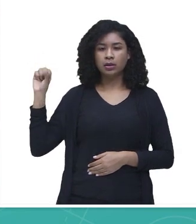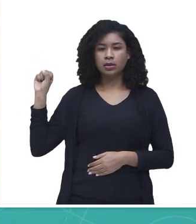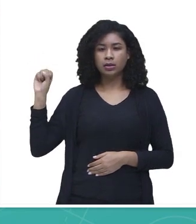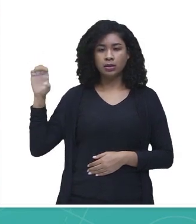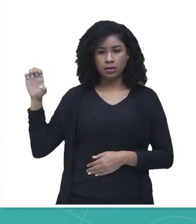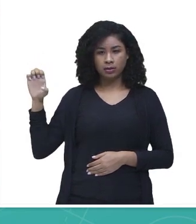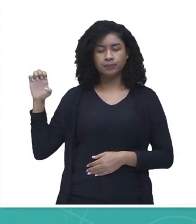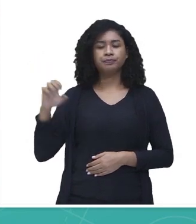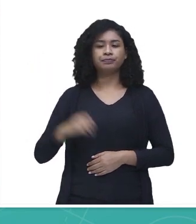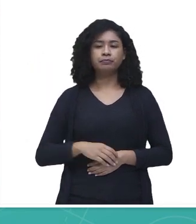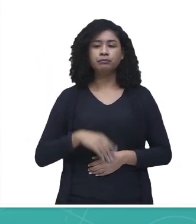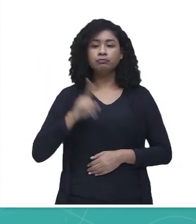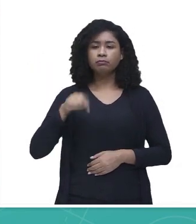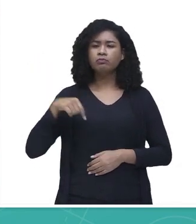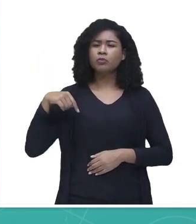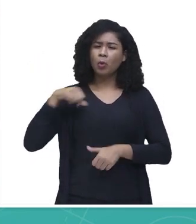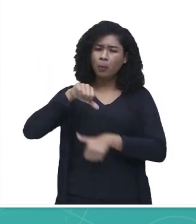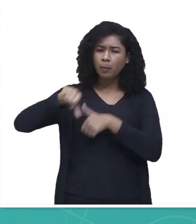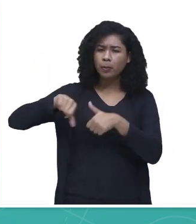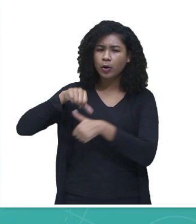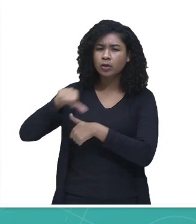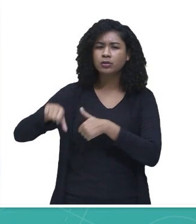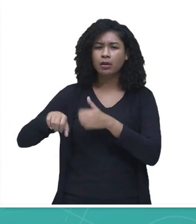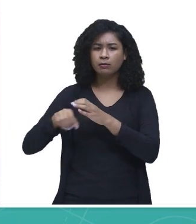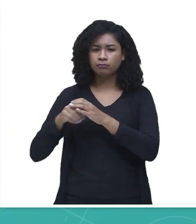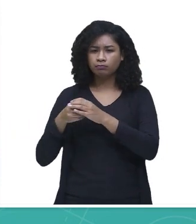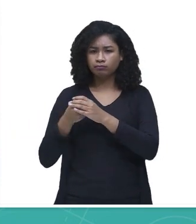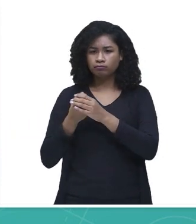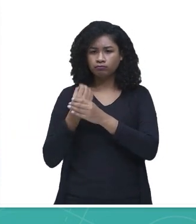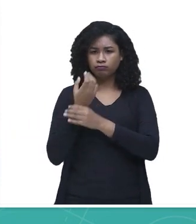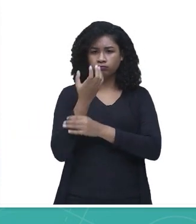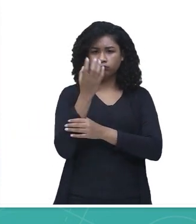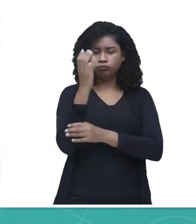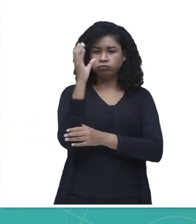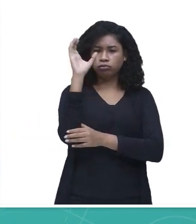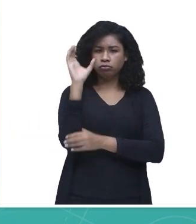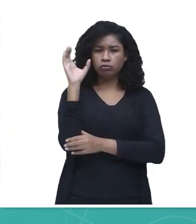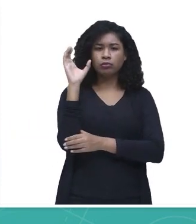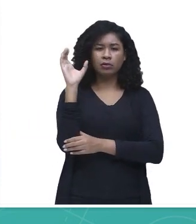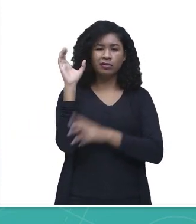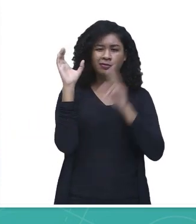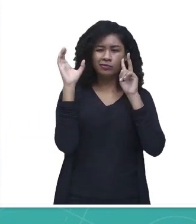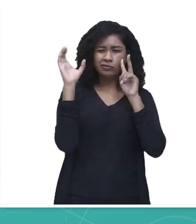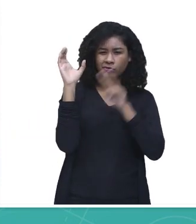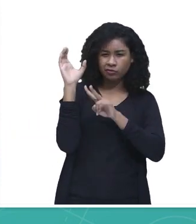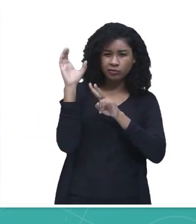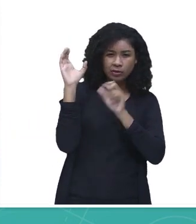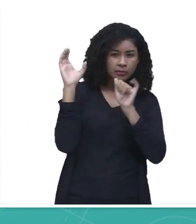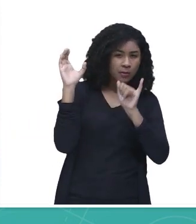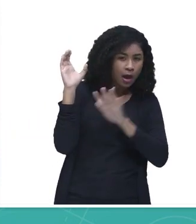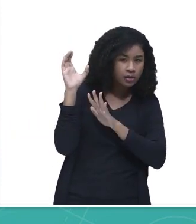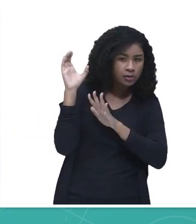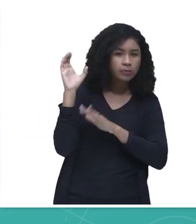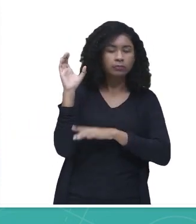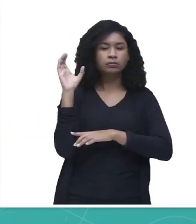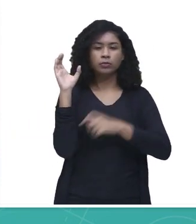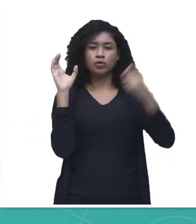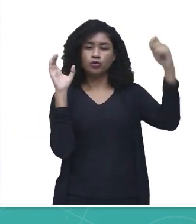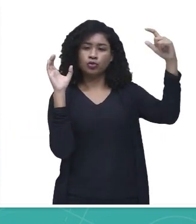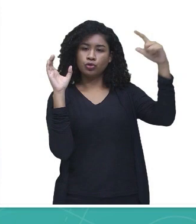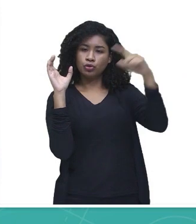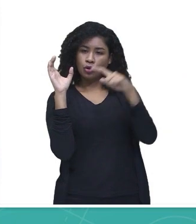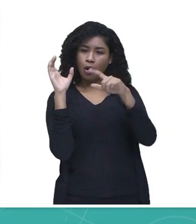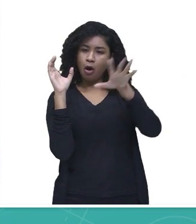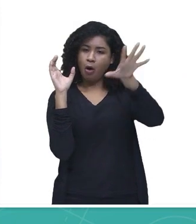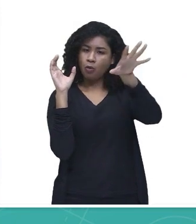energia necessária para a sua sobrevivência. Tá bom? Então, a gente observa aqui um esquema que mostra um pouco como